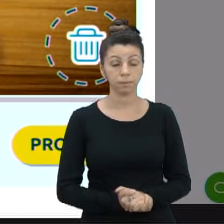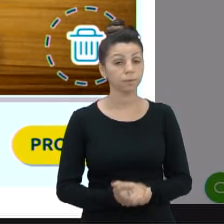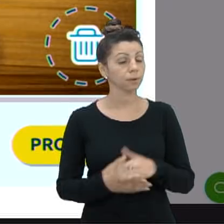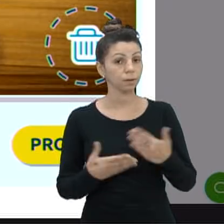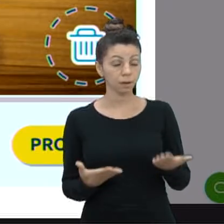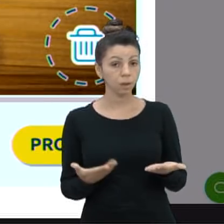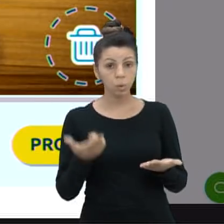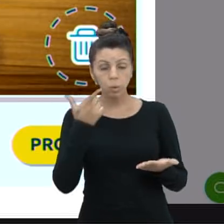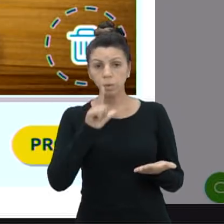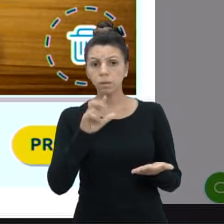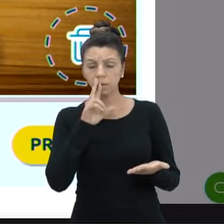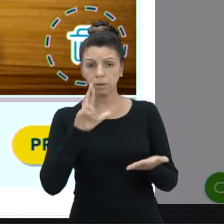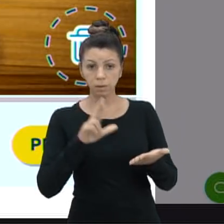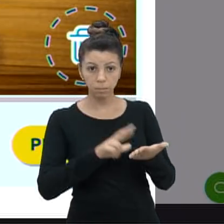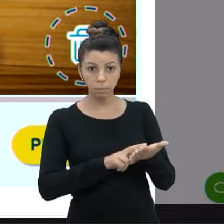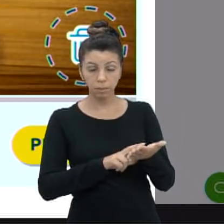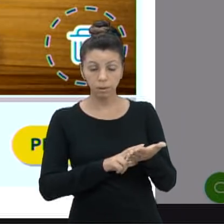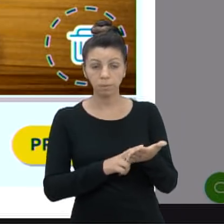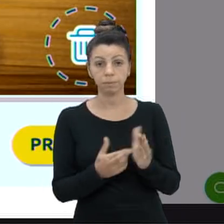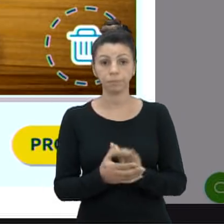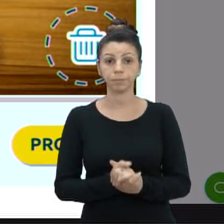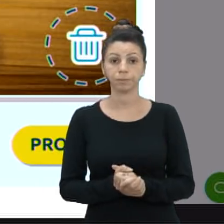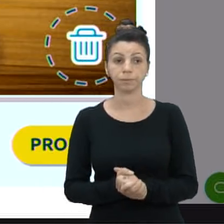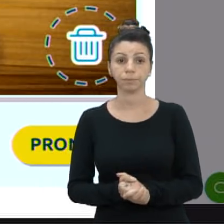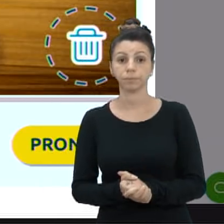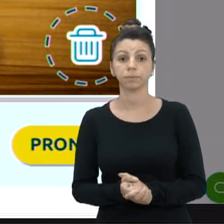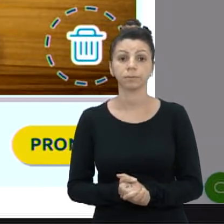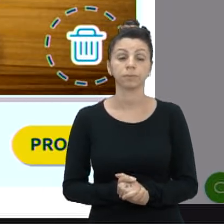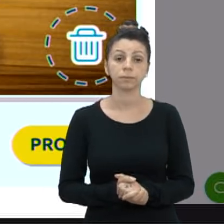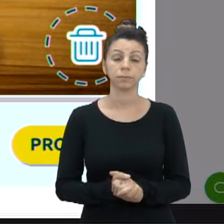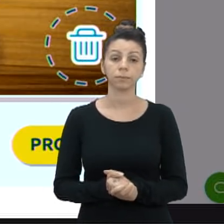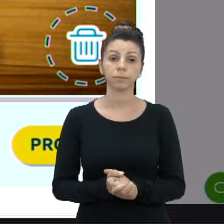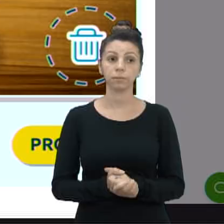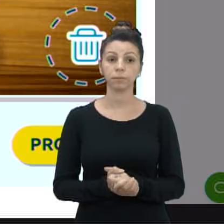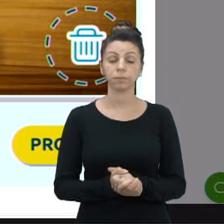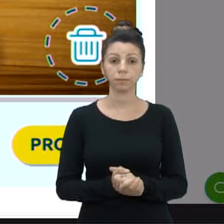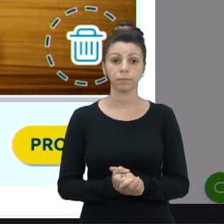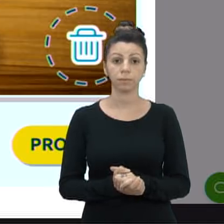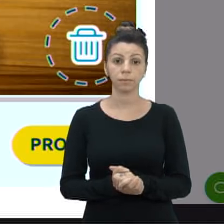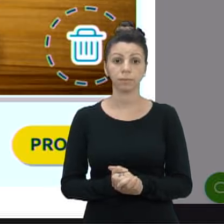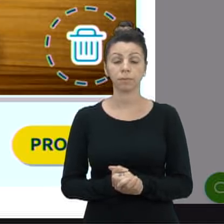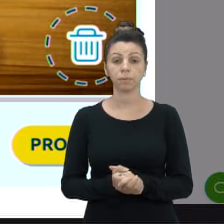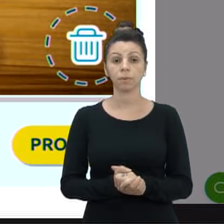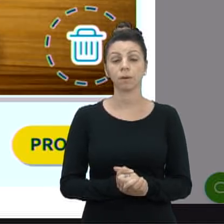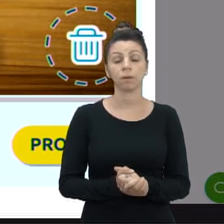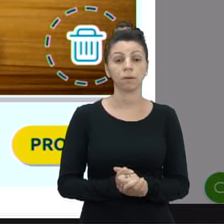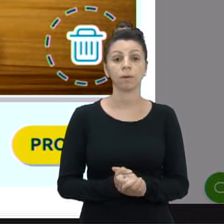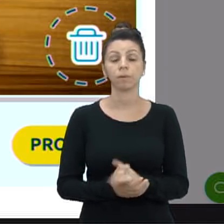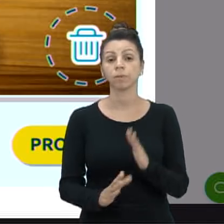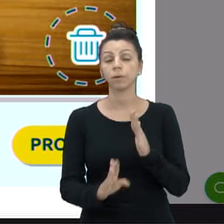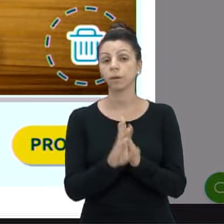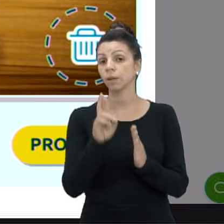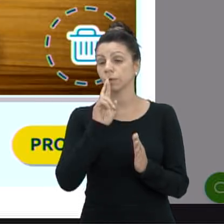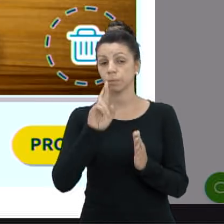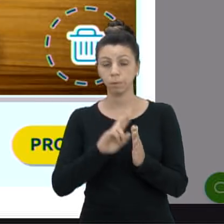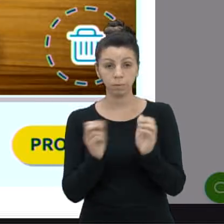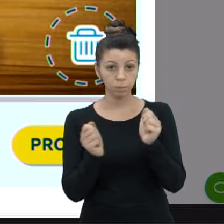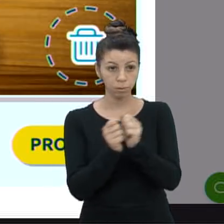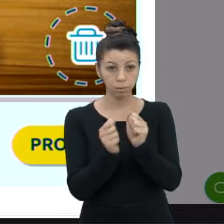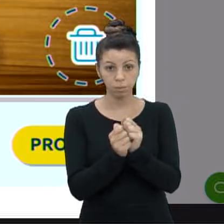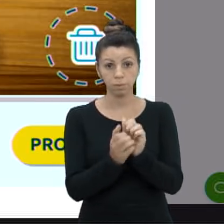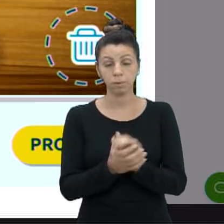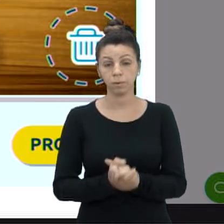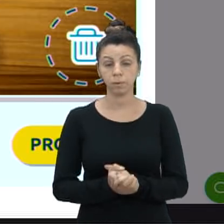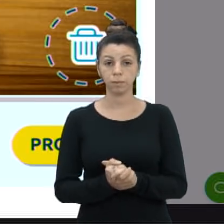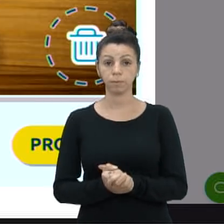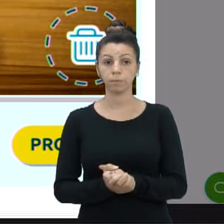E aí, conseguiram resolver o resto dos problemas? Bom, eu vou resolver esse daqui agora com vocês. A gente